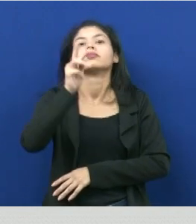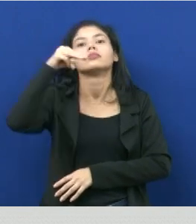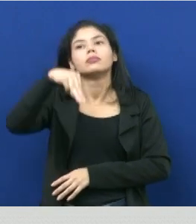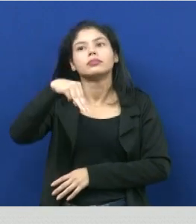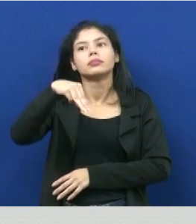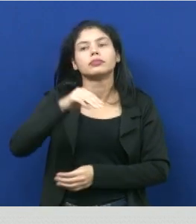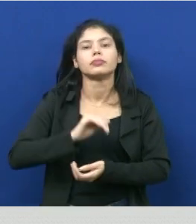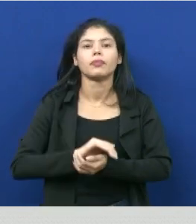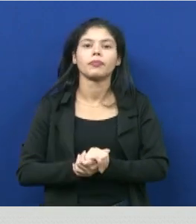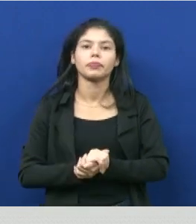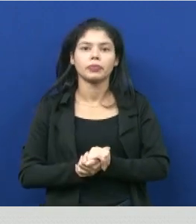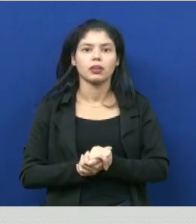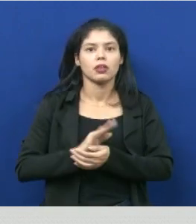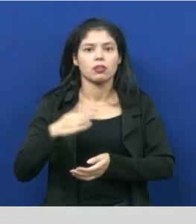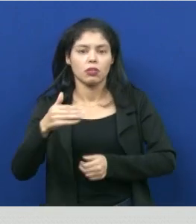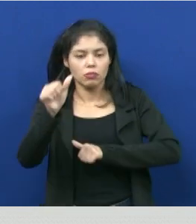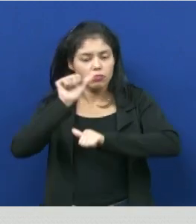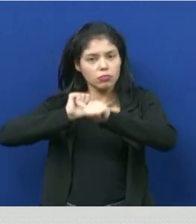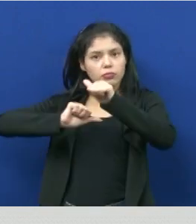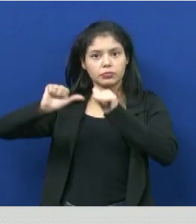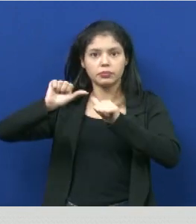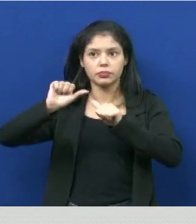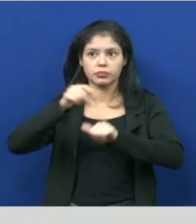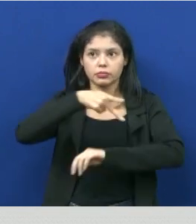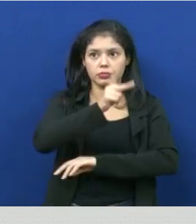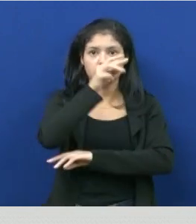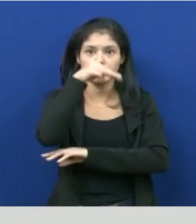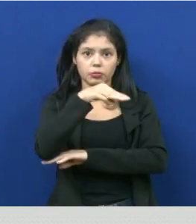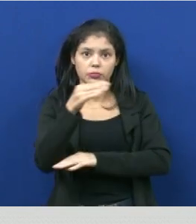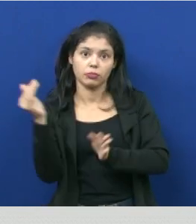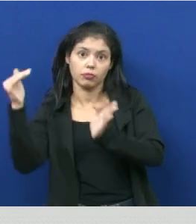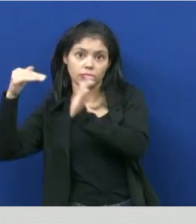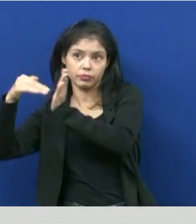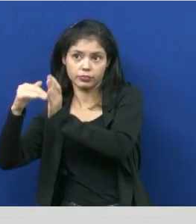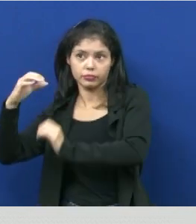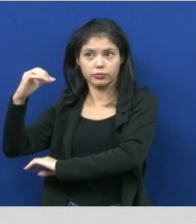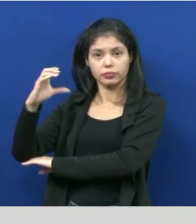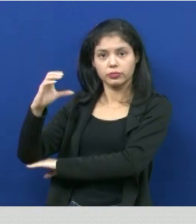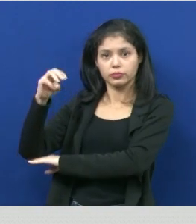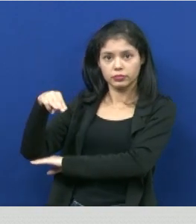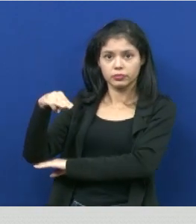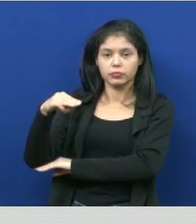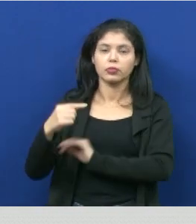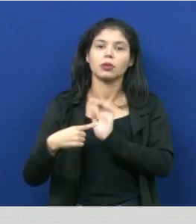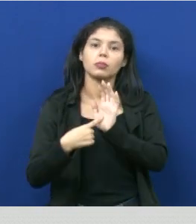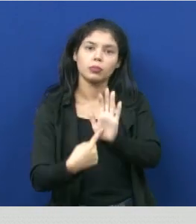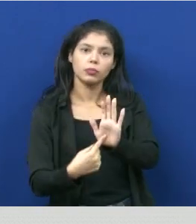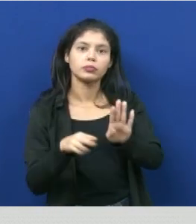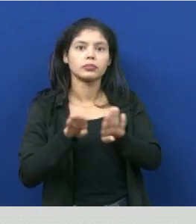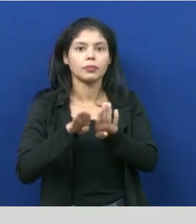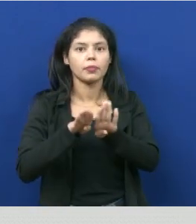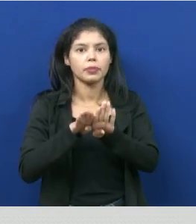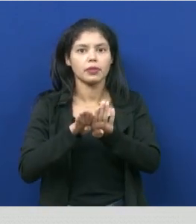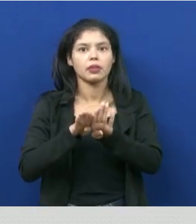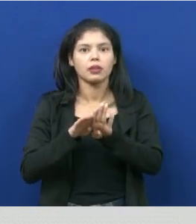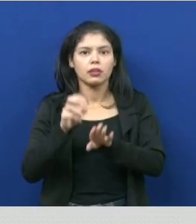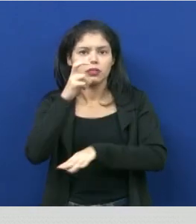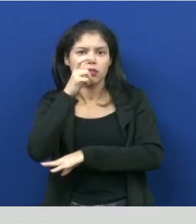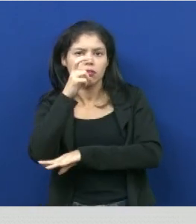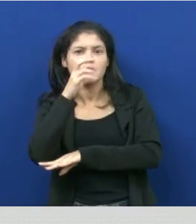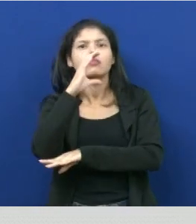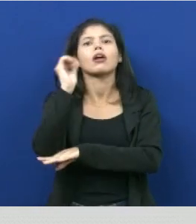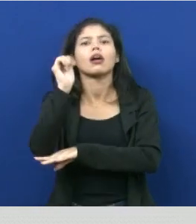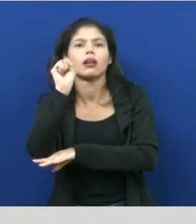3,2 quilômetros. Quando transformamos de quilômetros para centímetros, haverá necessidade de andarmos 5